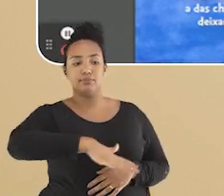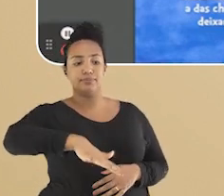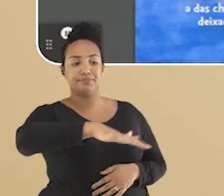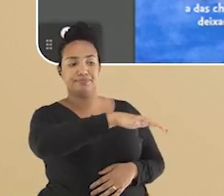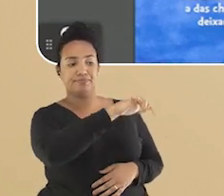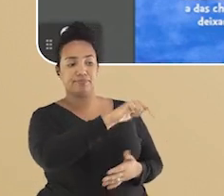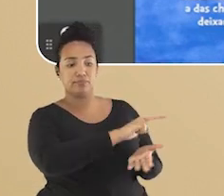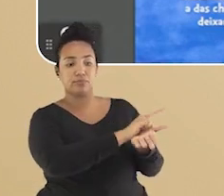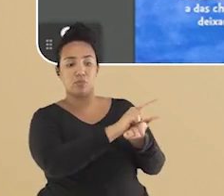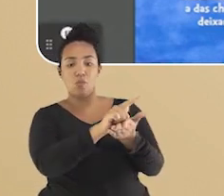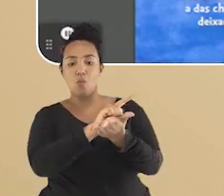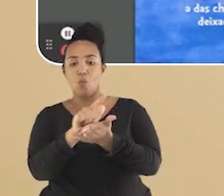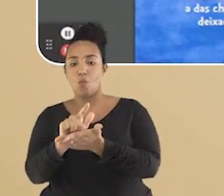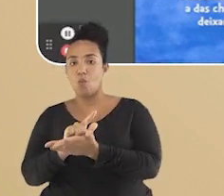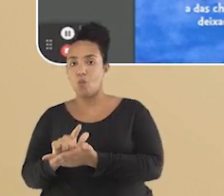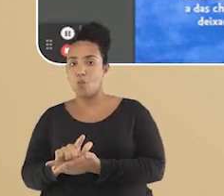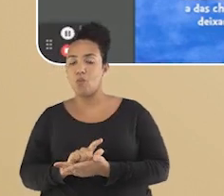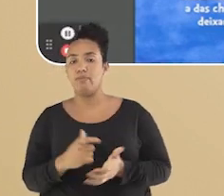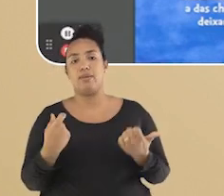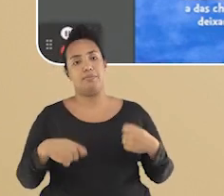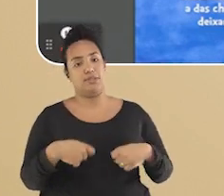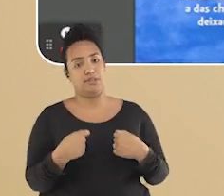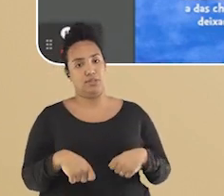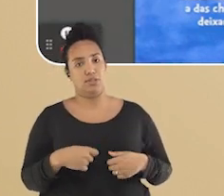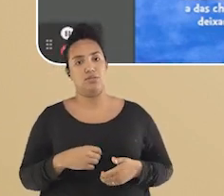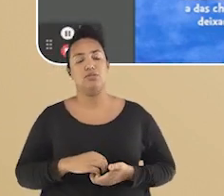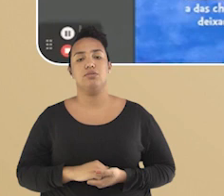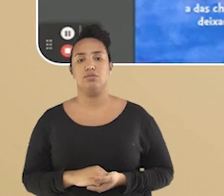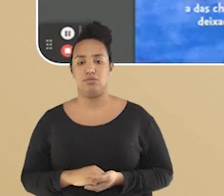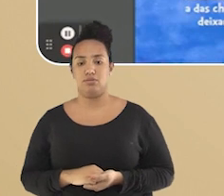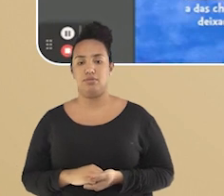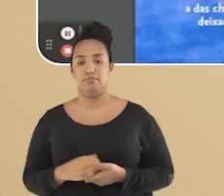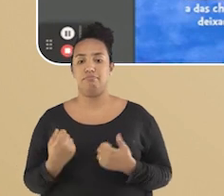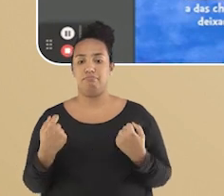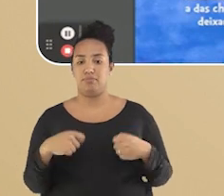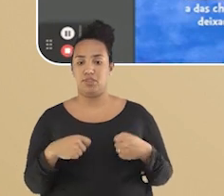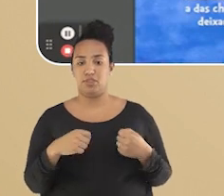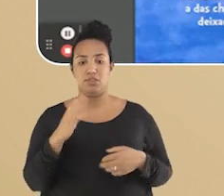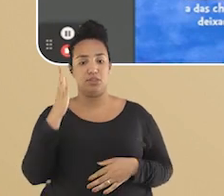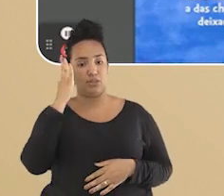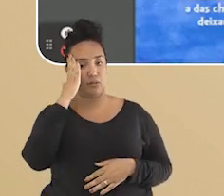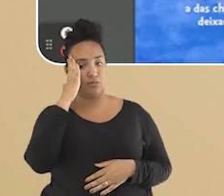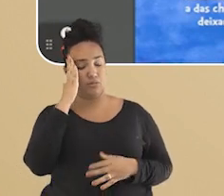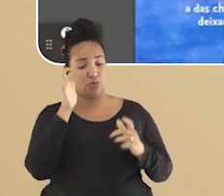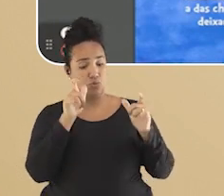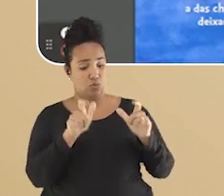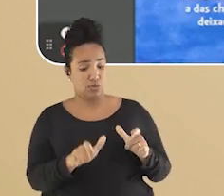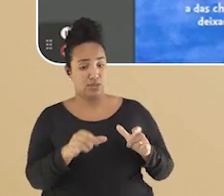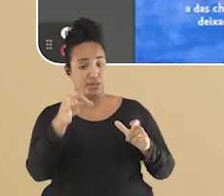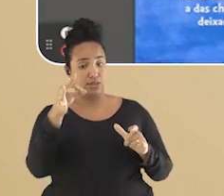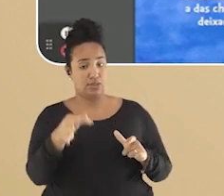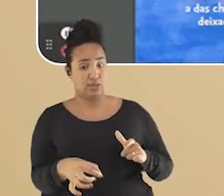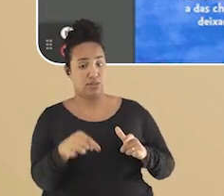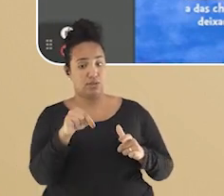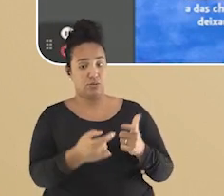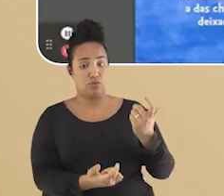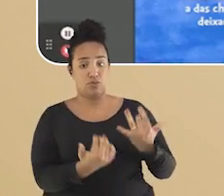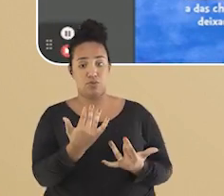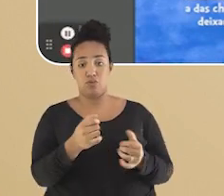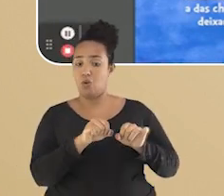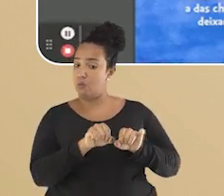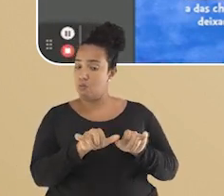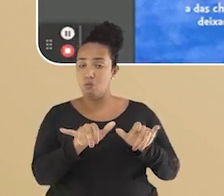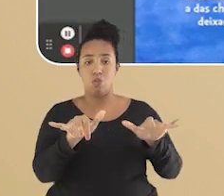área onde vai ser colocado o fogo. Fazer o aceiro para que ela não se espalhe para outros